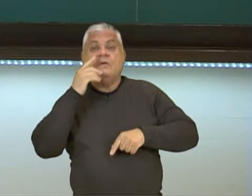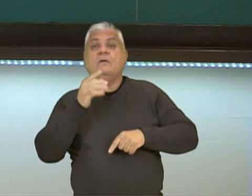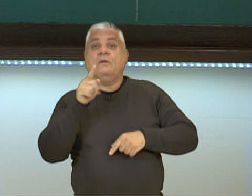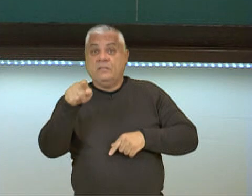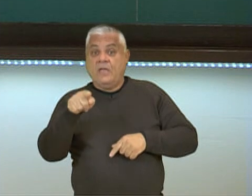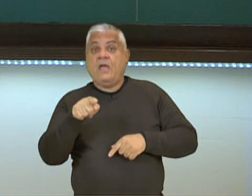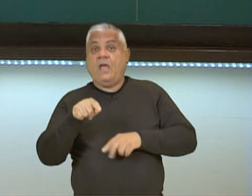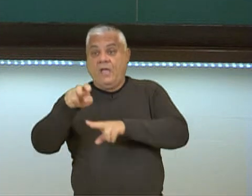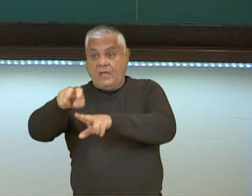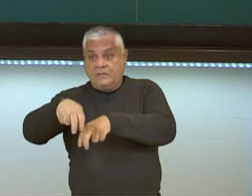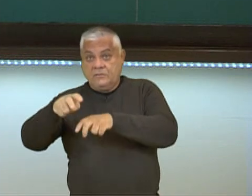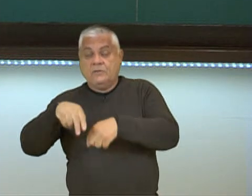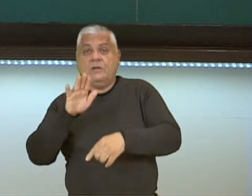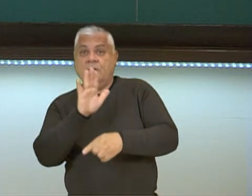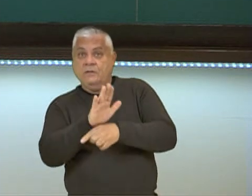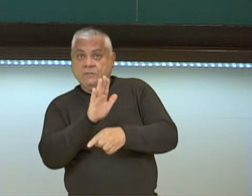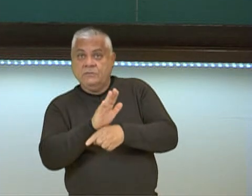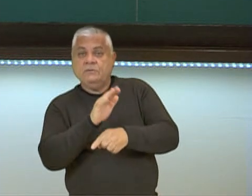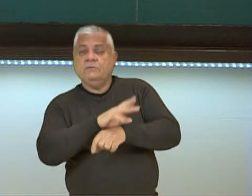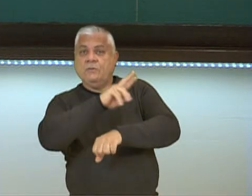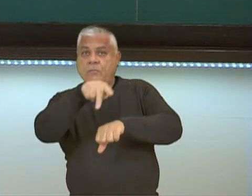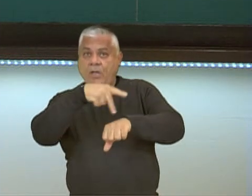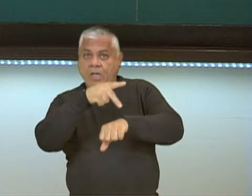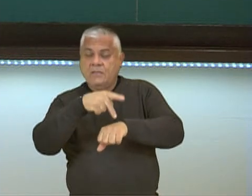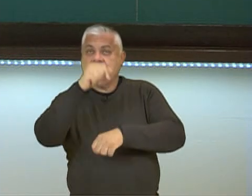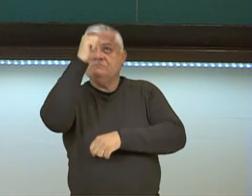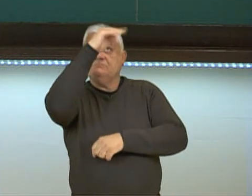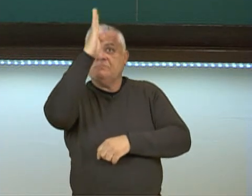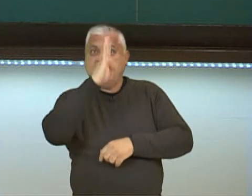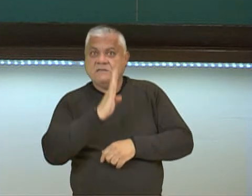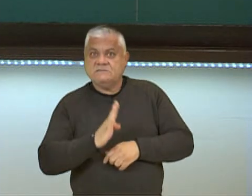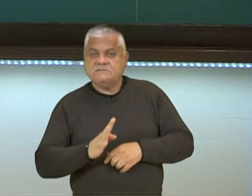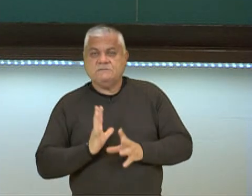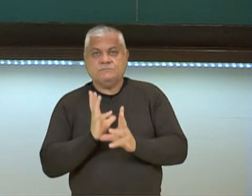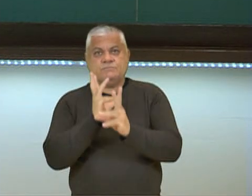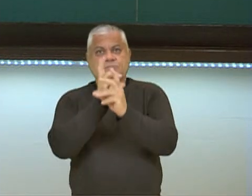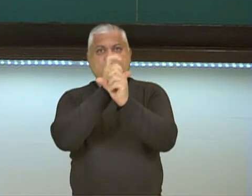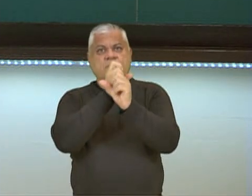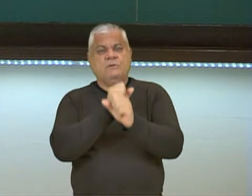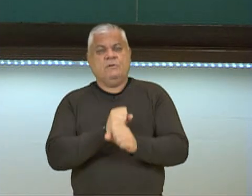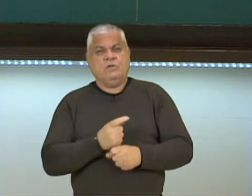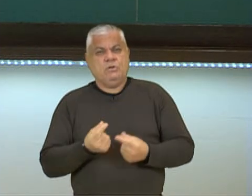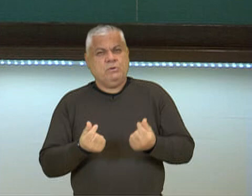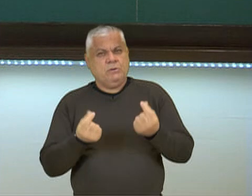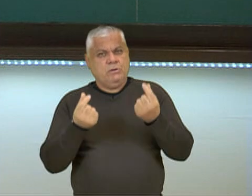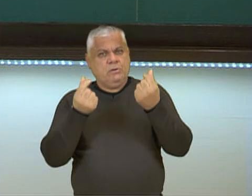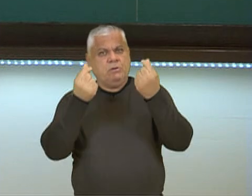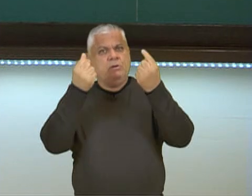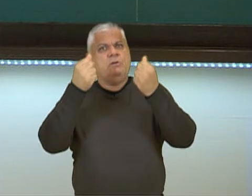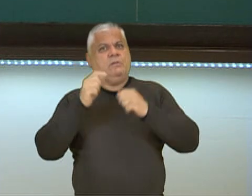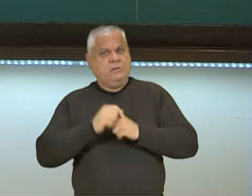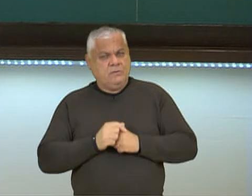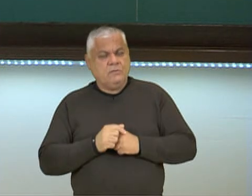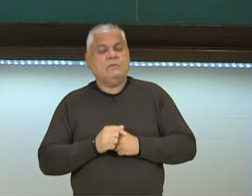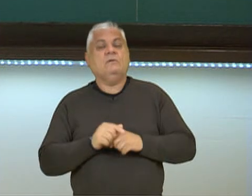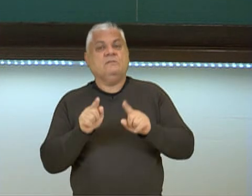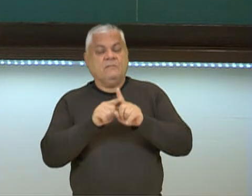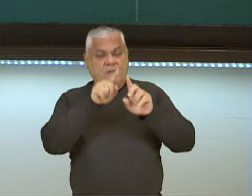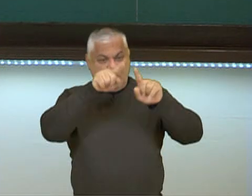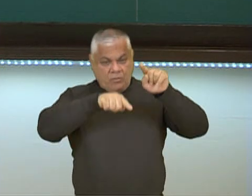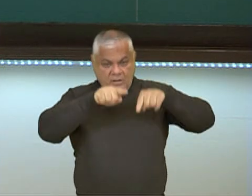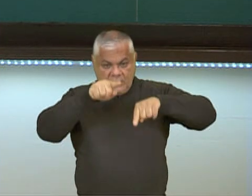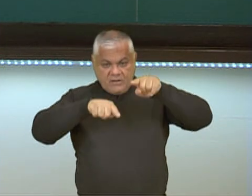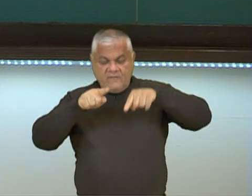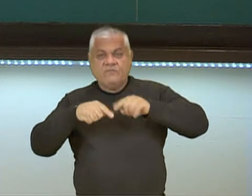o agronegócio contribui para a soma das riquezas ou para a produção de riquezas de um país, né? E o gráfico trazia para